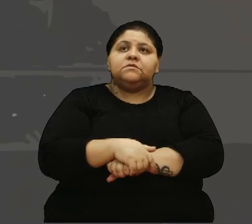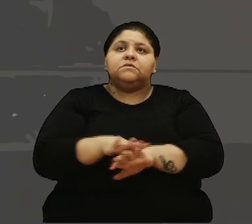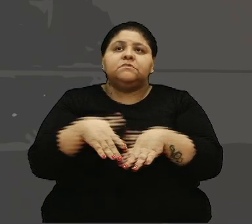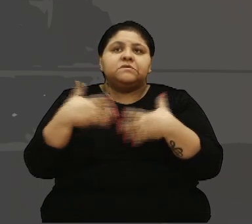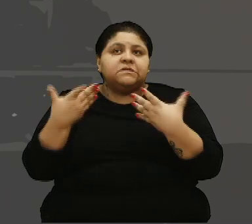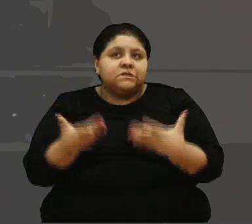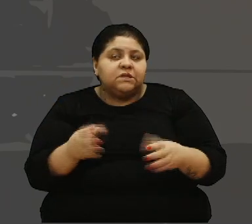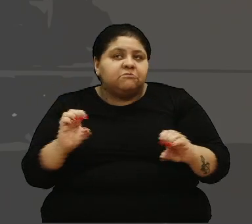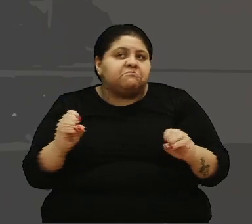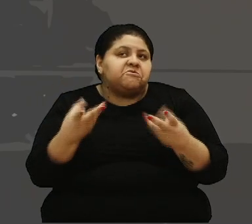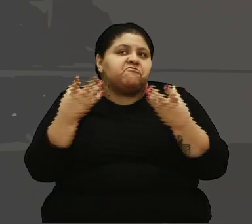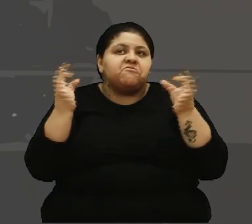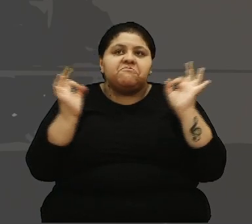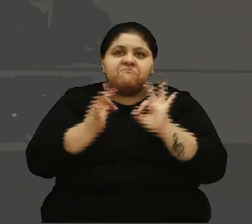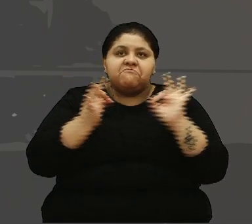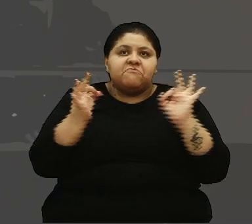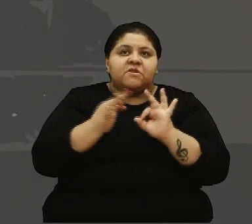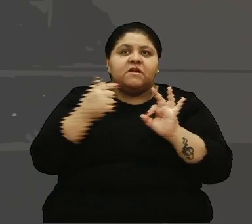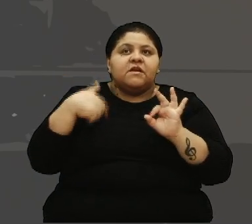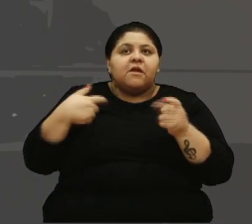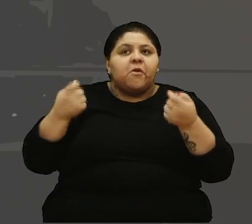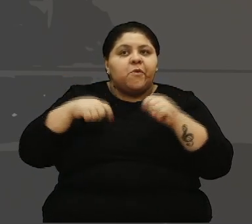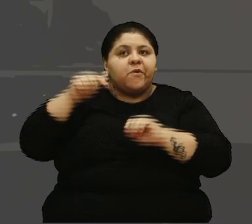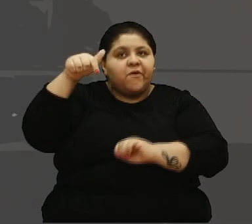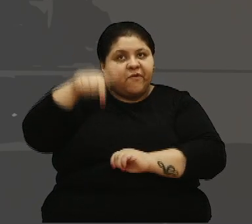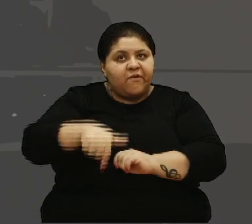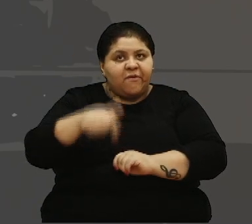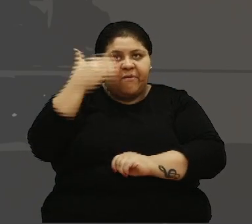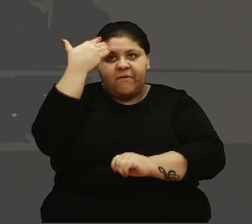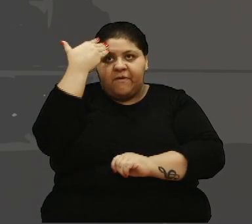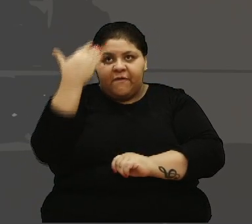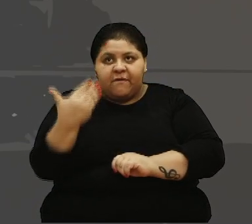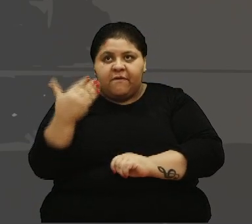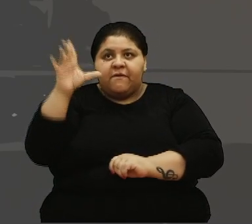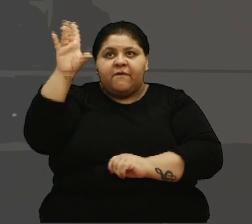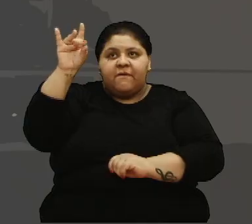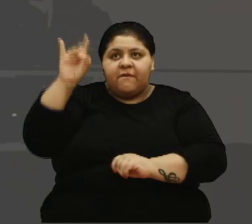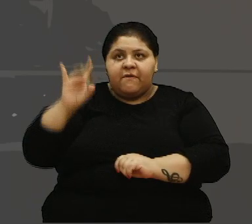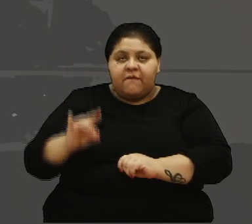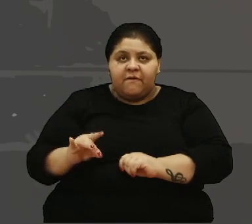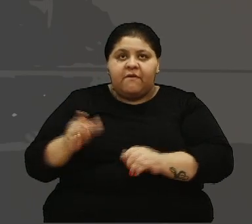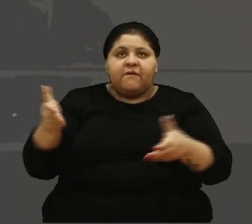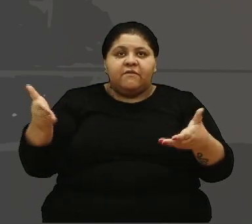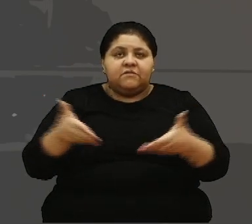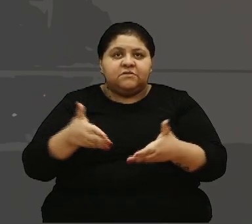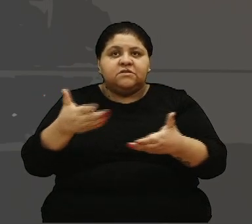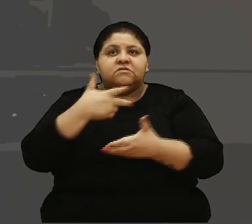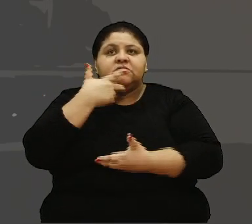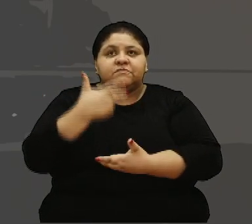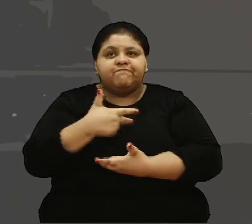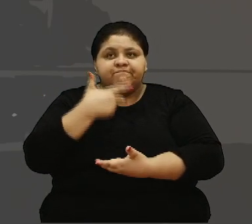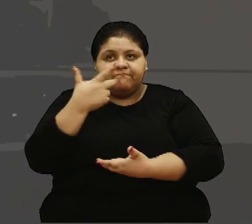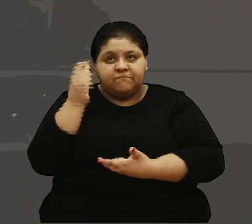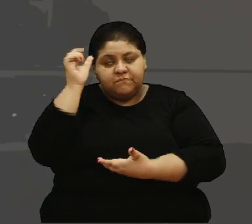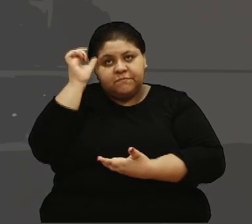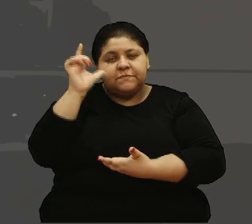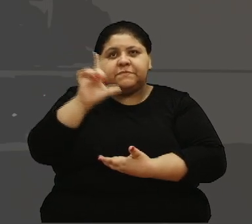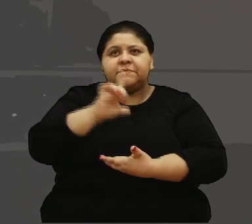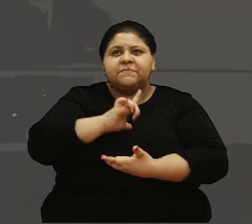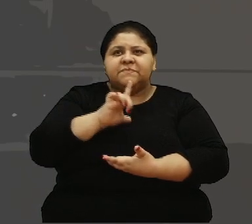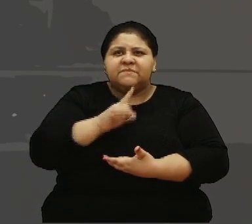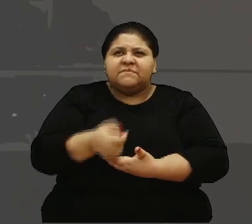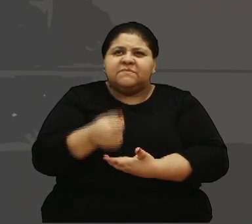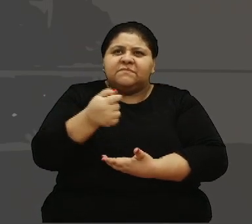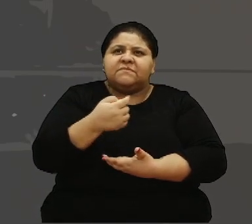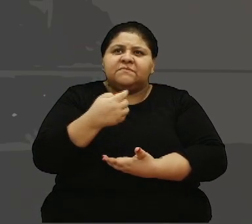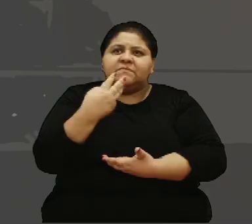um evento incrível, que eu preciso aqui fazer um agradecimento muito especial, né? Nós já tínhamos falado que tivemos aí quase